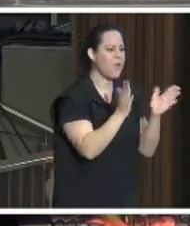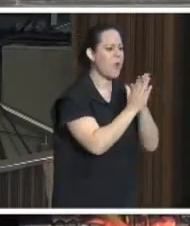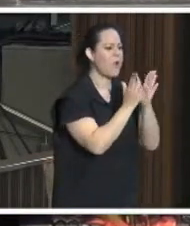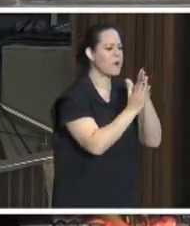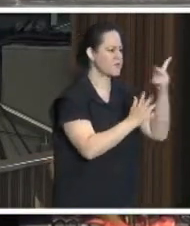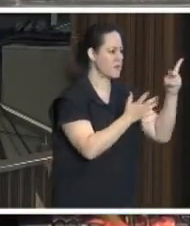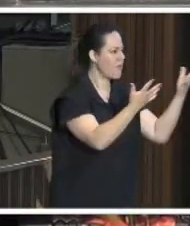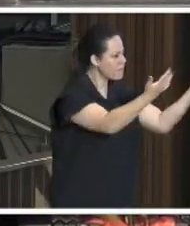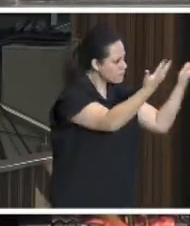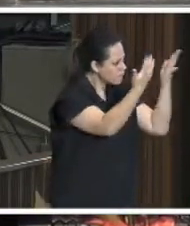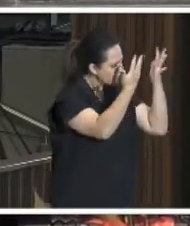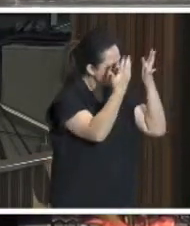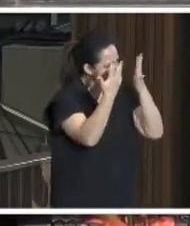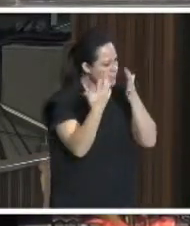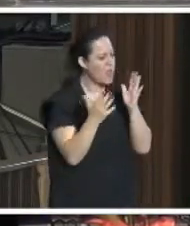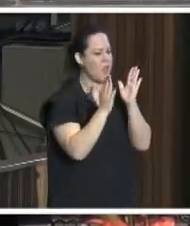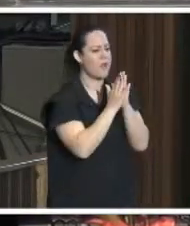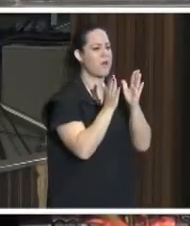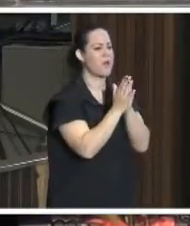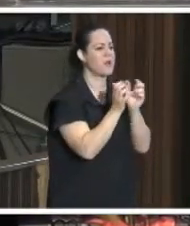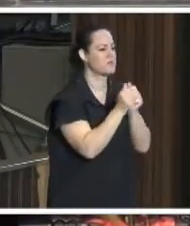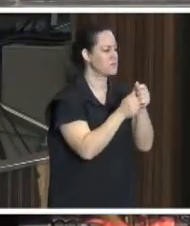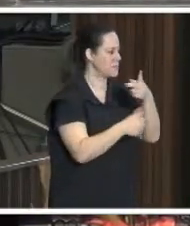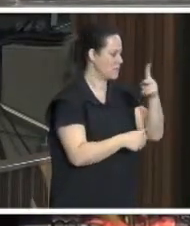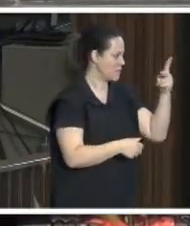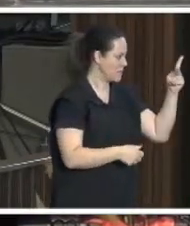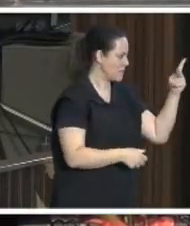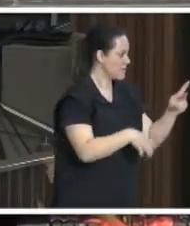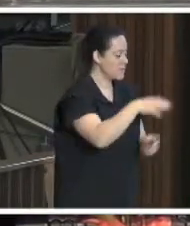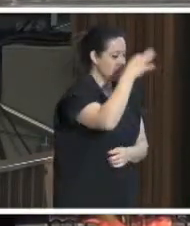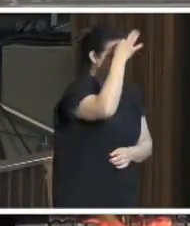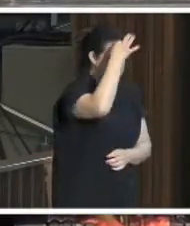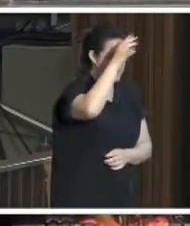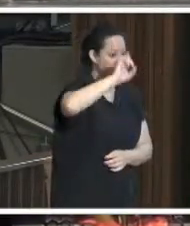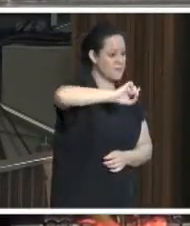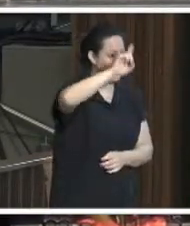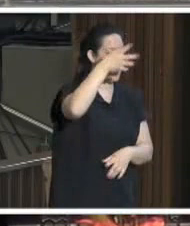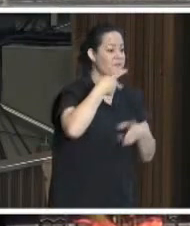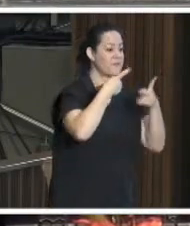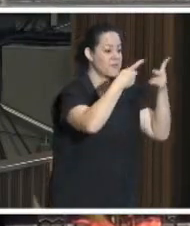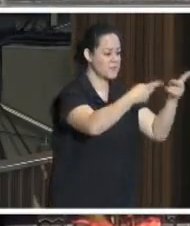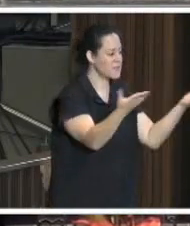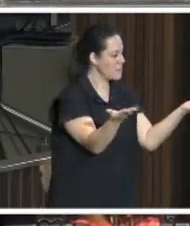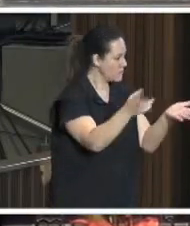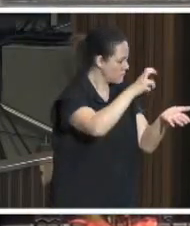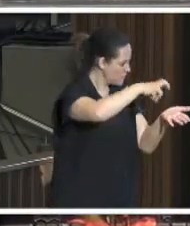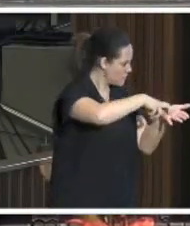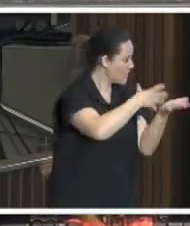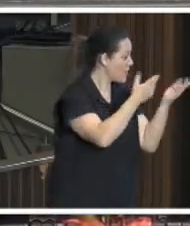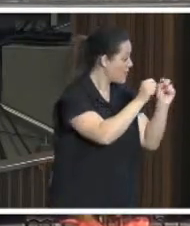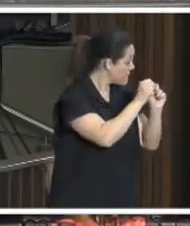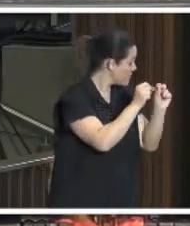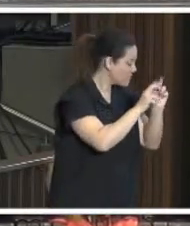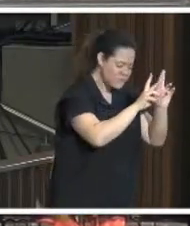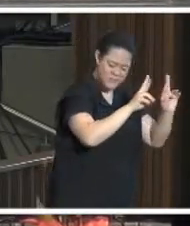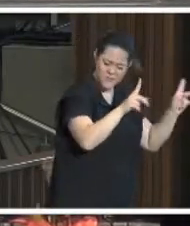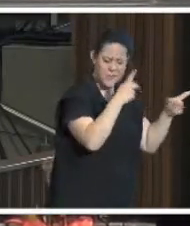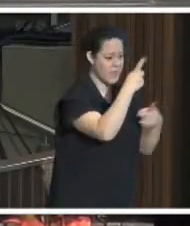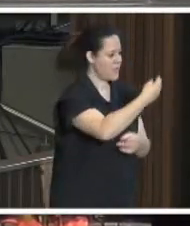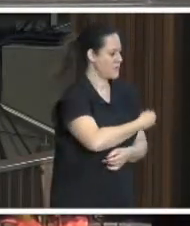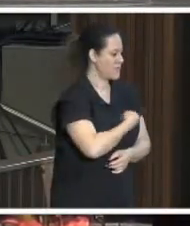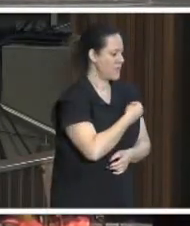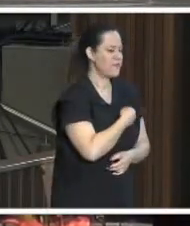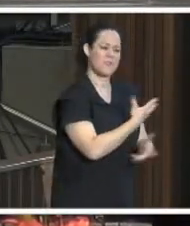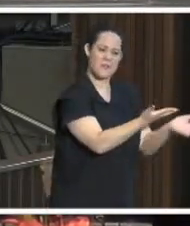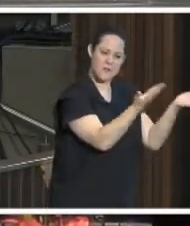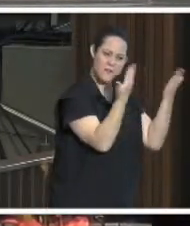saindo do seu lugar para cá, eu quero orar junto com você. O Espírito de Deus quer te visitar nessa manhã, quer fazer algo novo na tua vida. Vem para